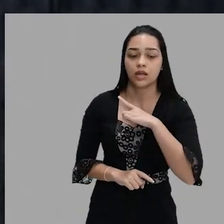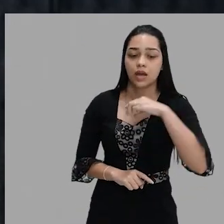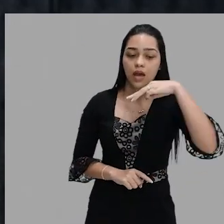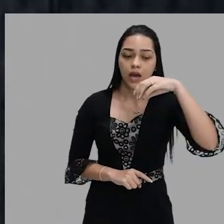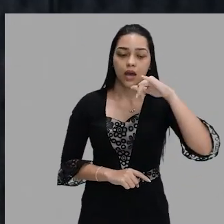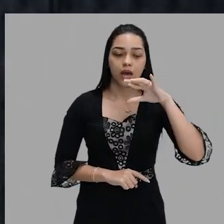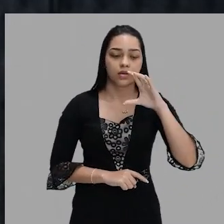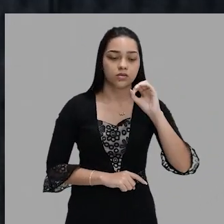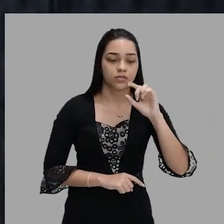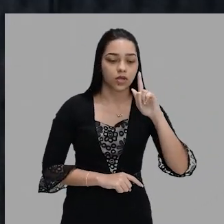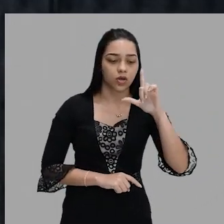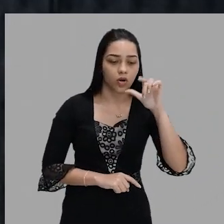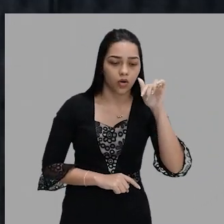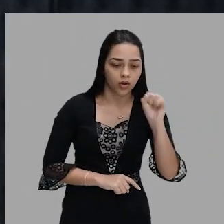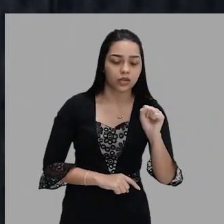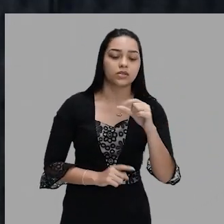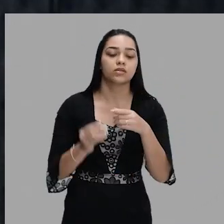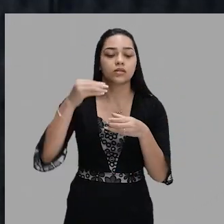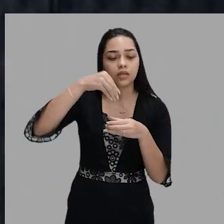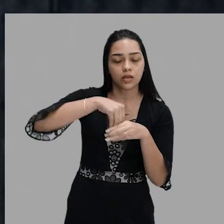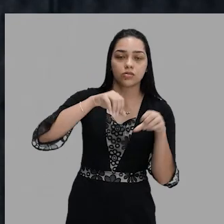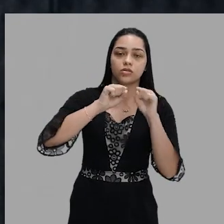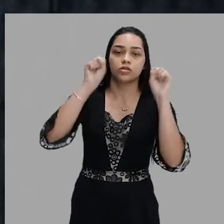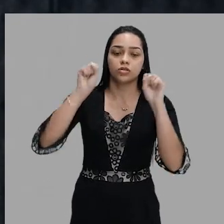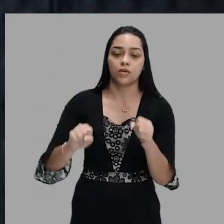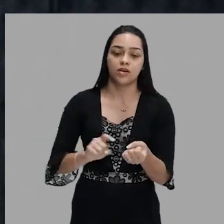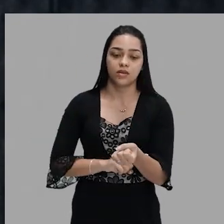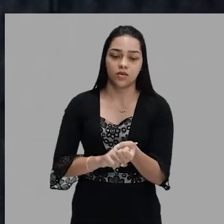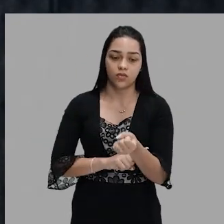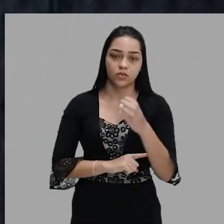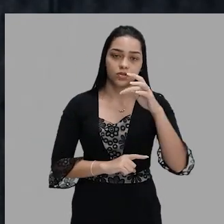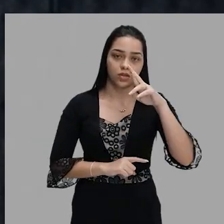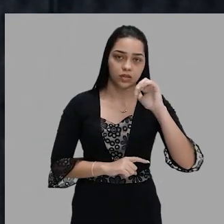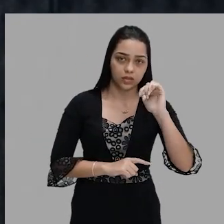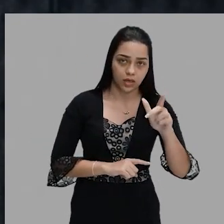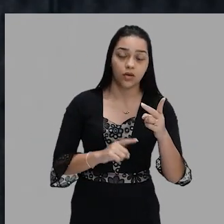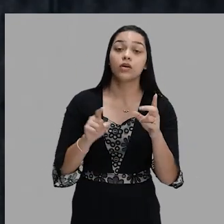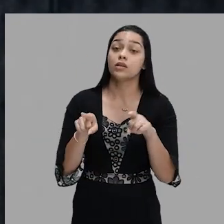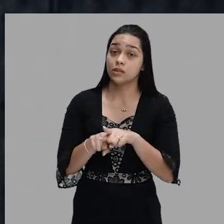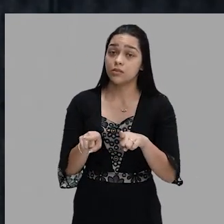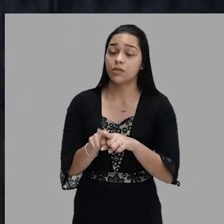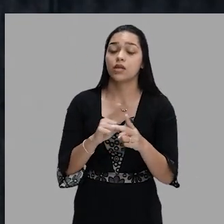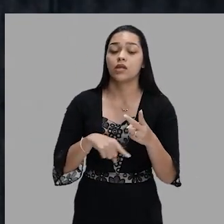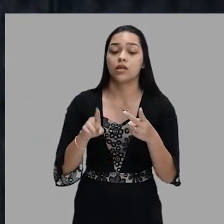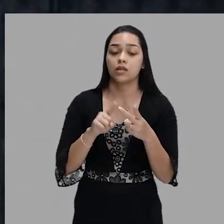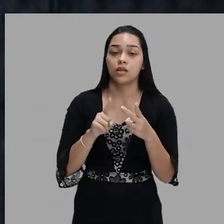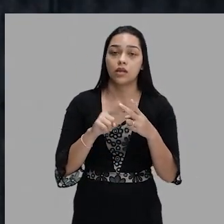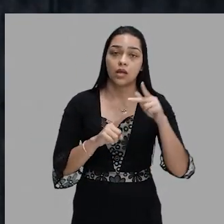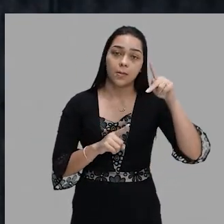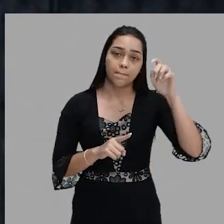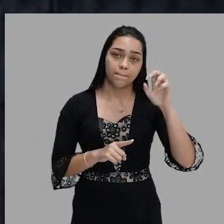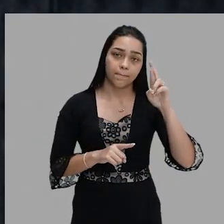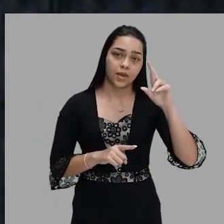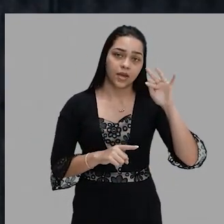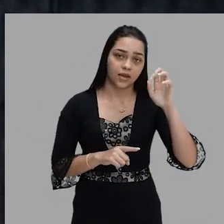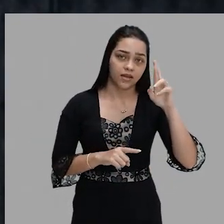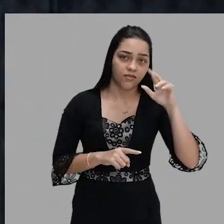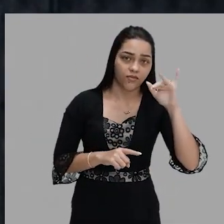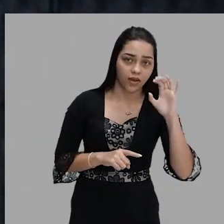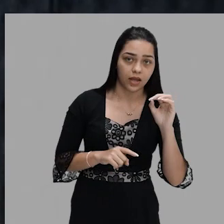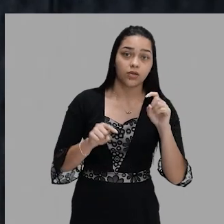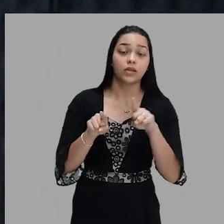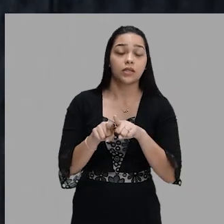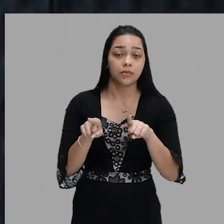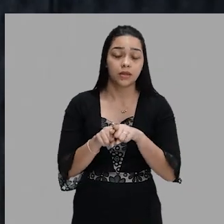micróglias, que estão localizados tanto no sistema nervoso central quanto no sistema nervoso periférico. E nós